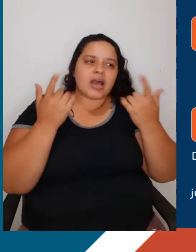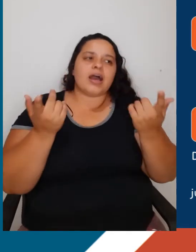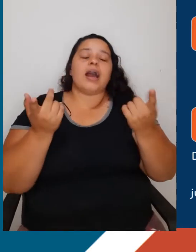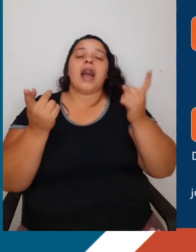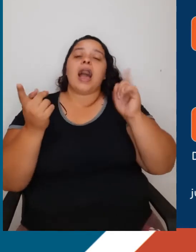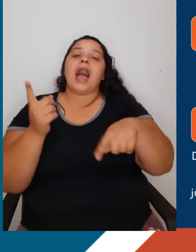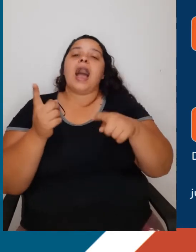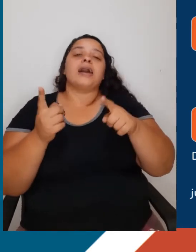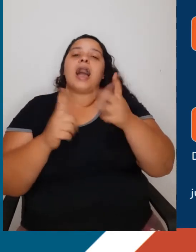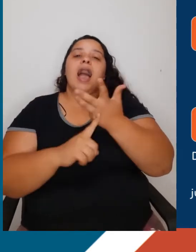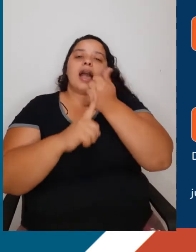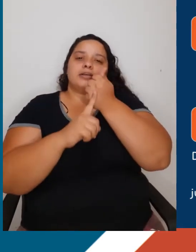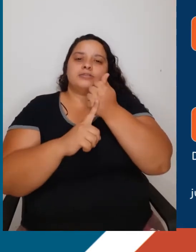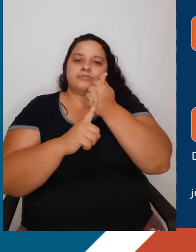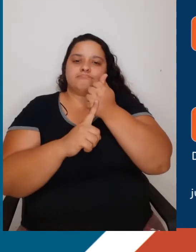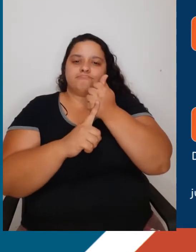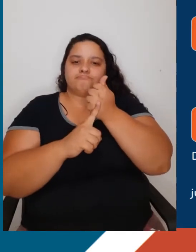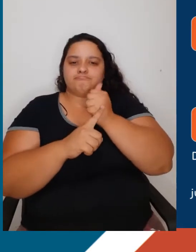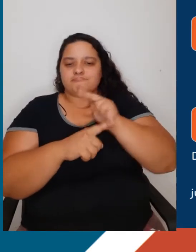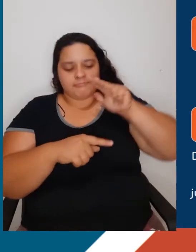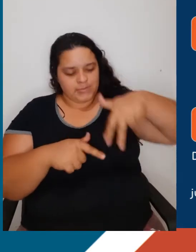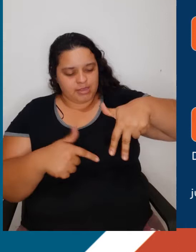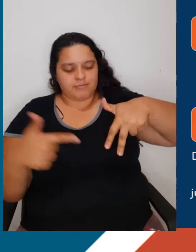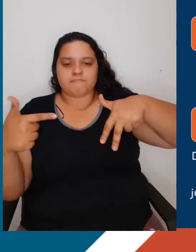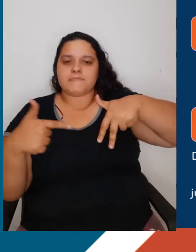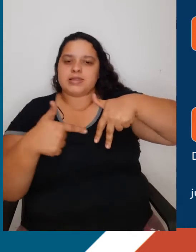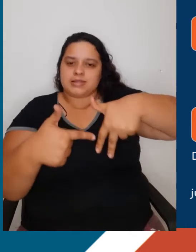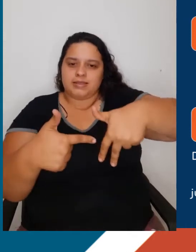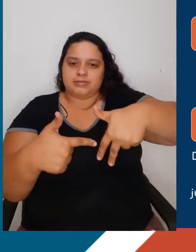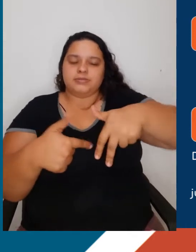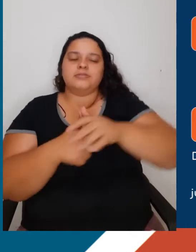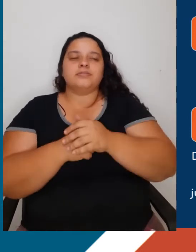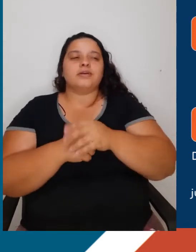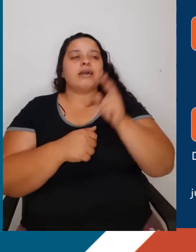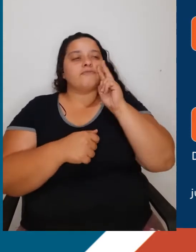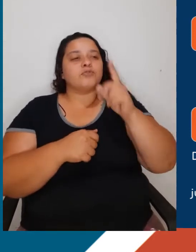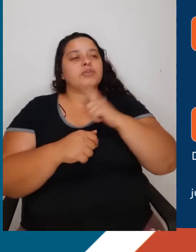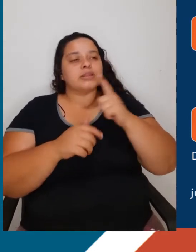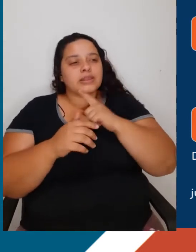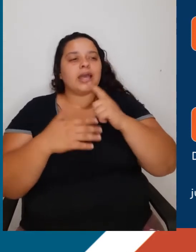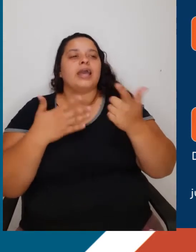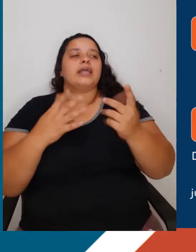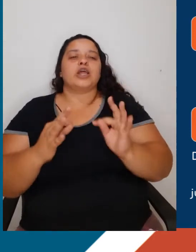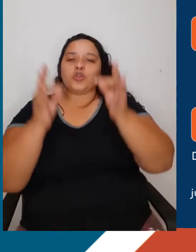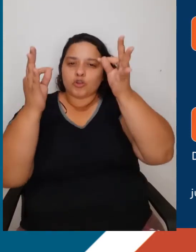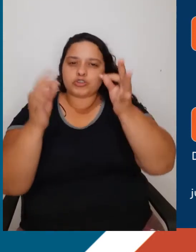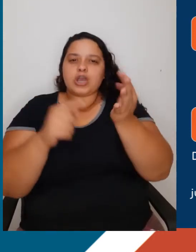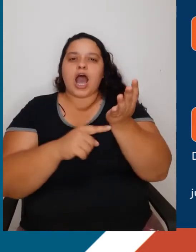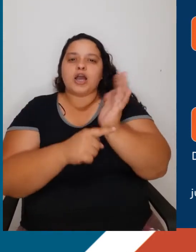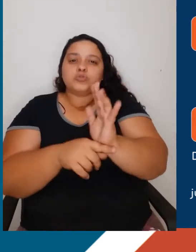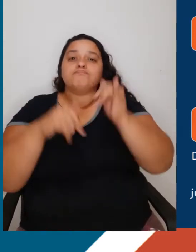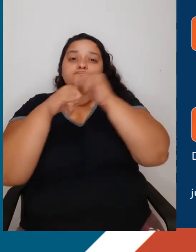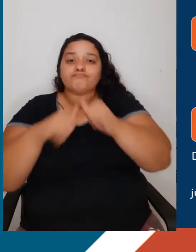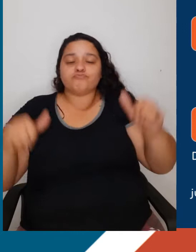denominada de arte de militância. A tecnologia vai ter um importante papel nesse processo como um meio de disseminação